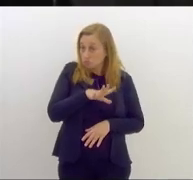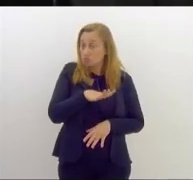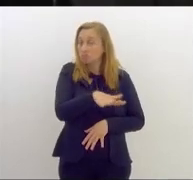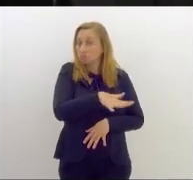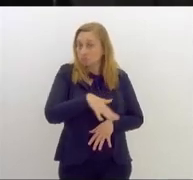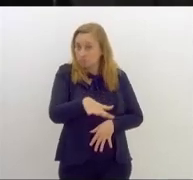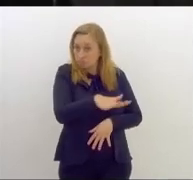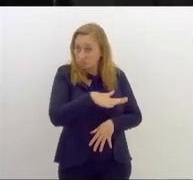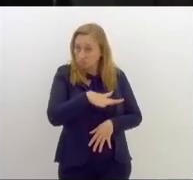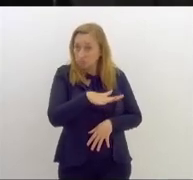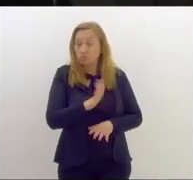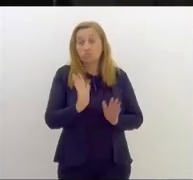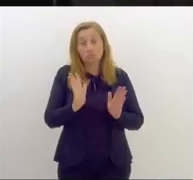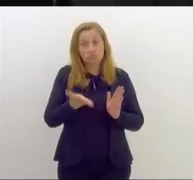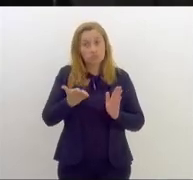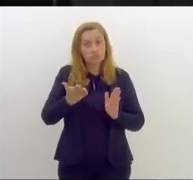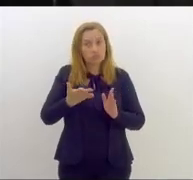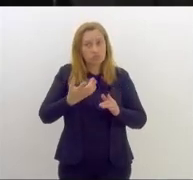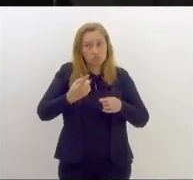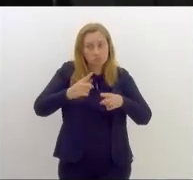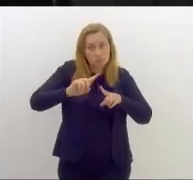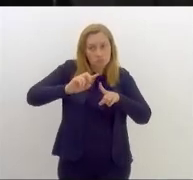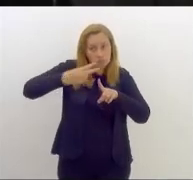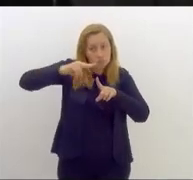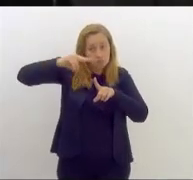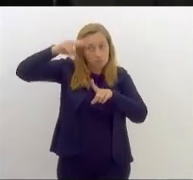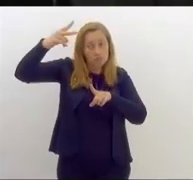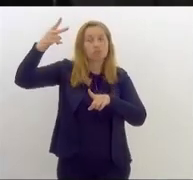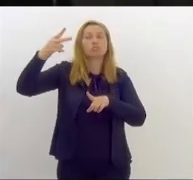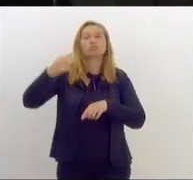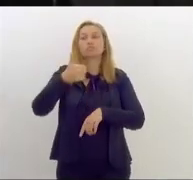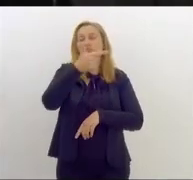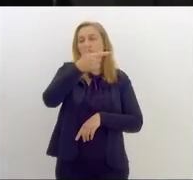área e já ultrapassa 250